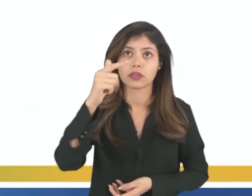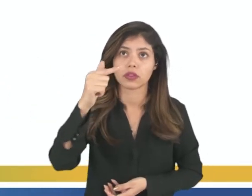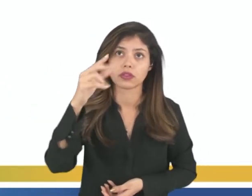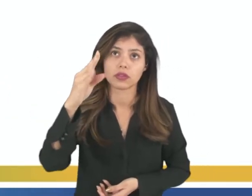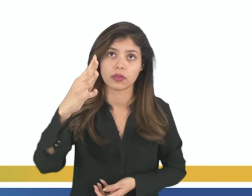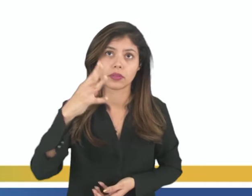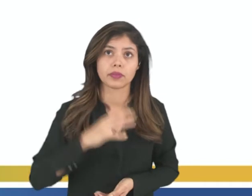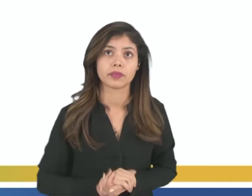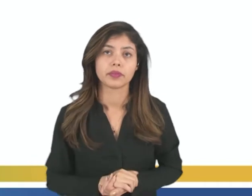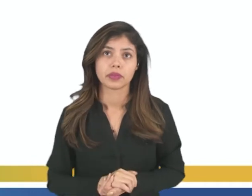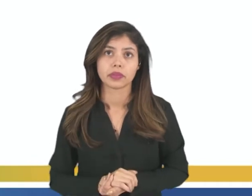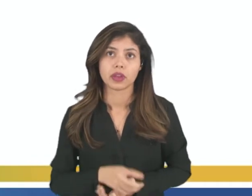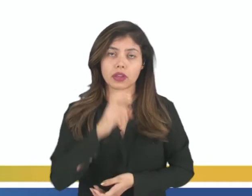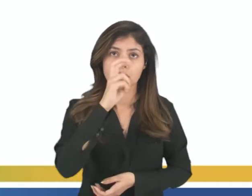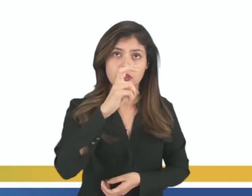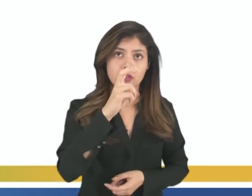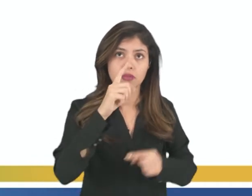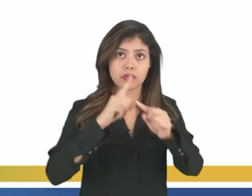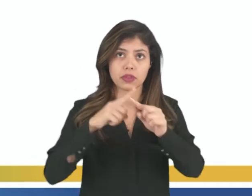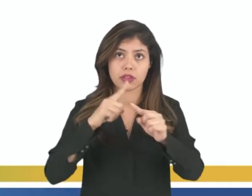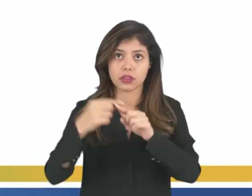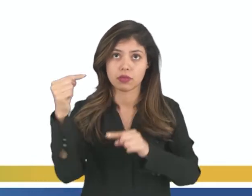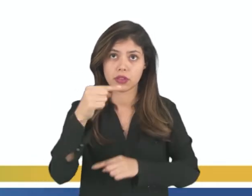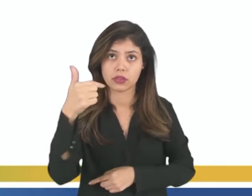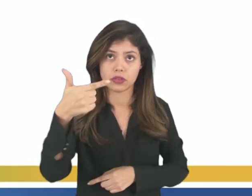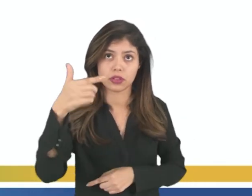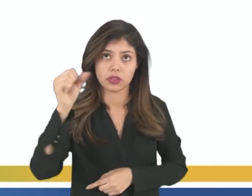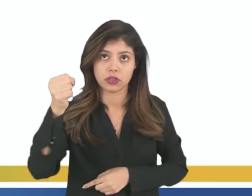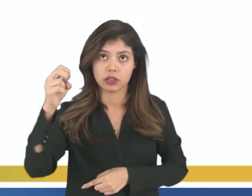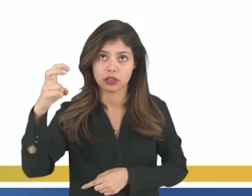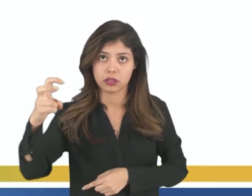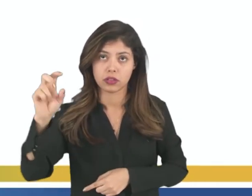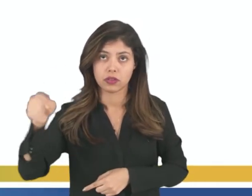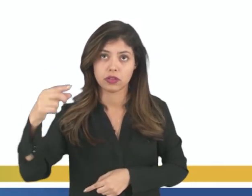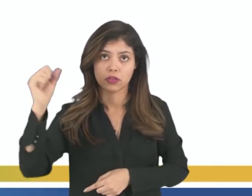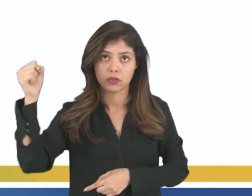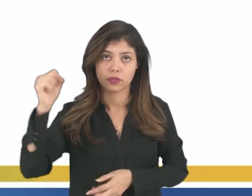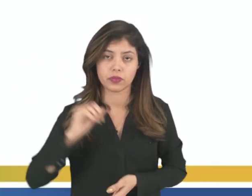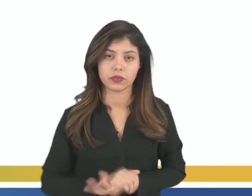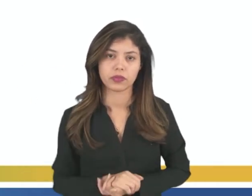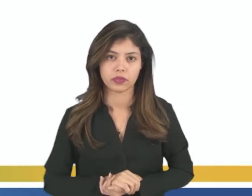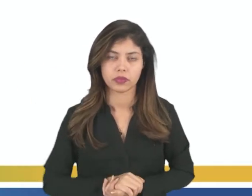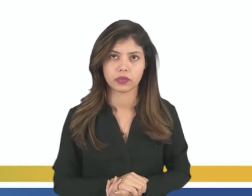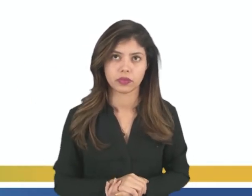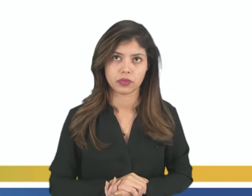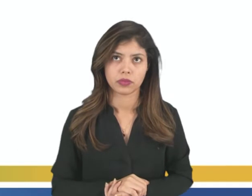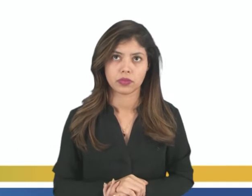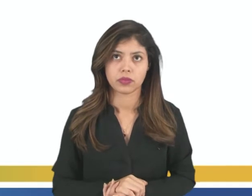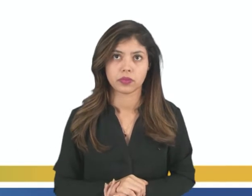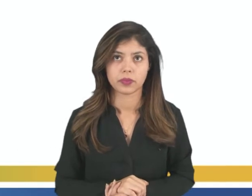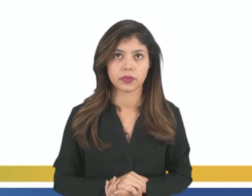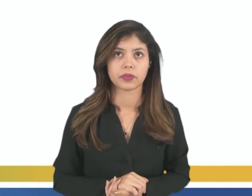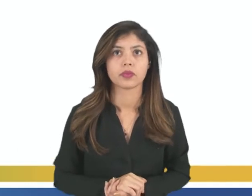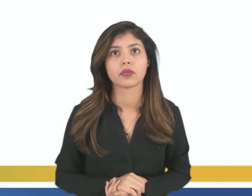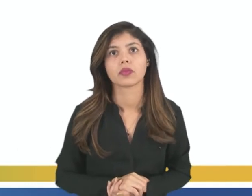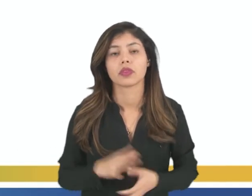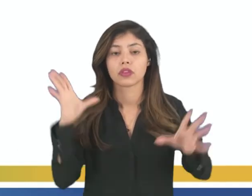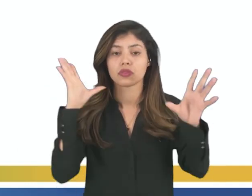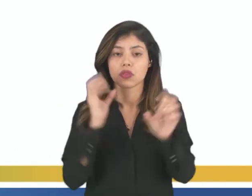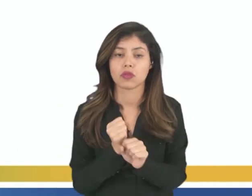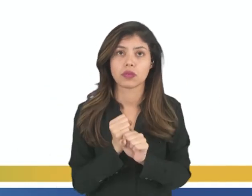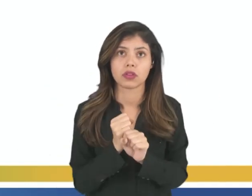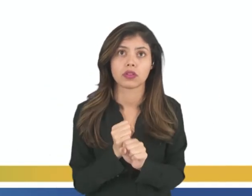5 mols de água, então 5 vezes menos 285, que vai dar menos 1.429. Somando